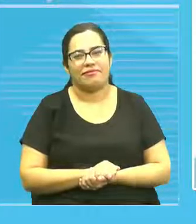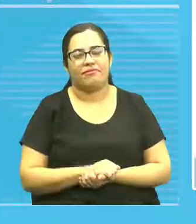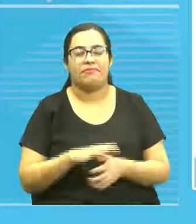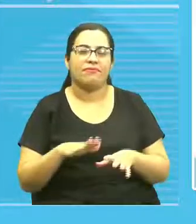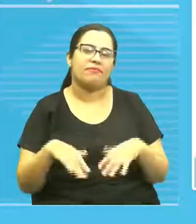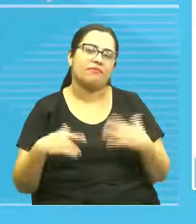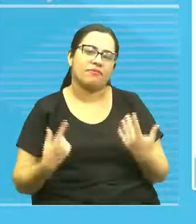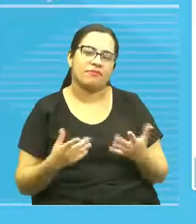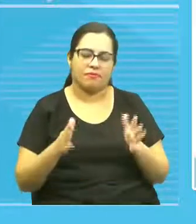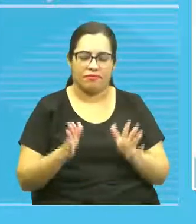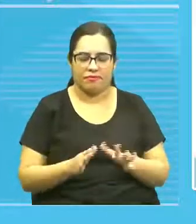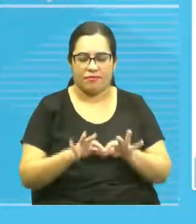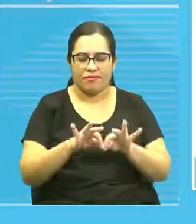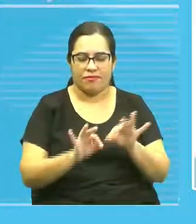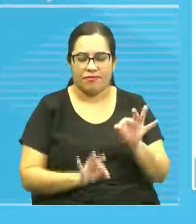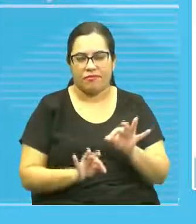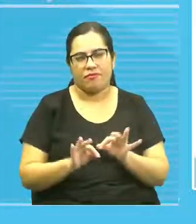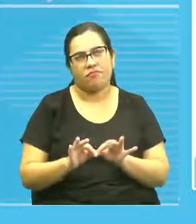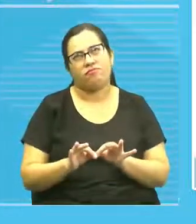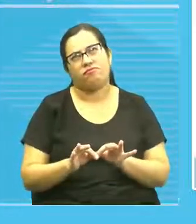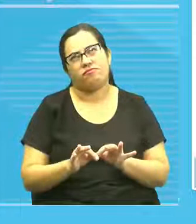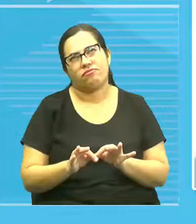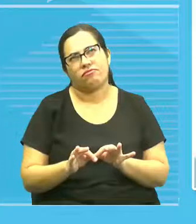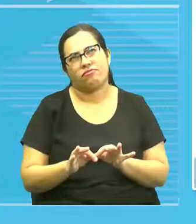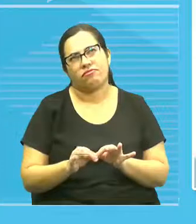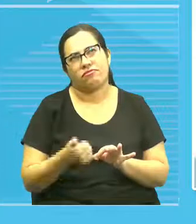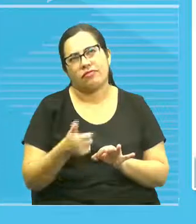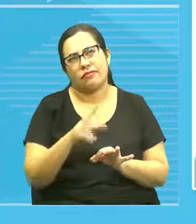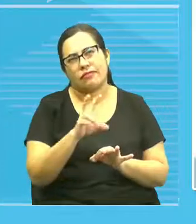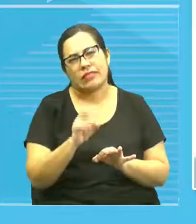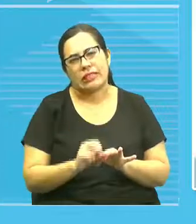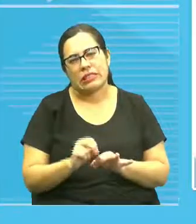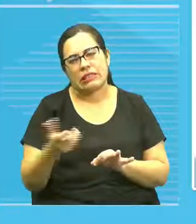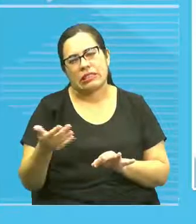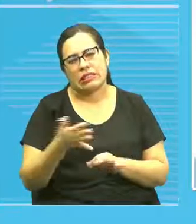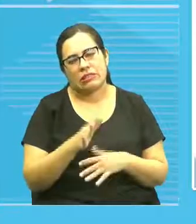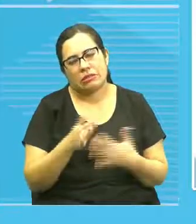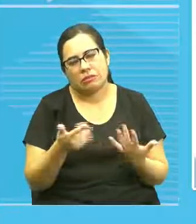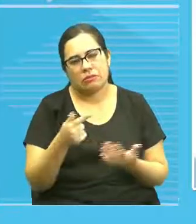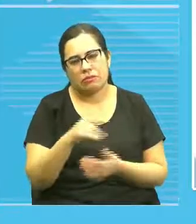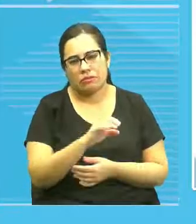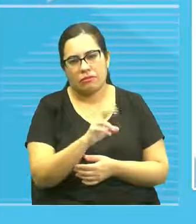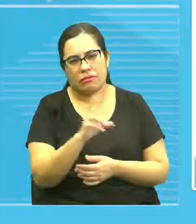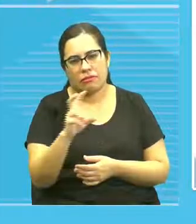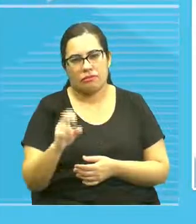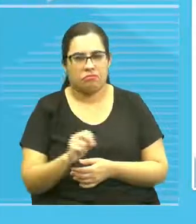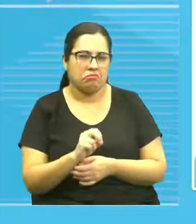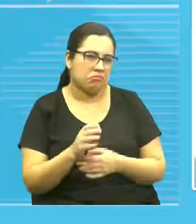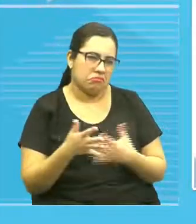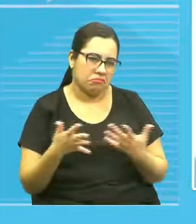Um miojo tem, em média, não tem 100 gramas, acho que tem 150, deve ter 750 então calorias.